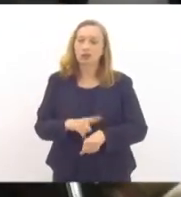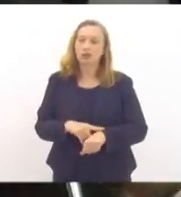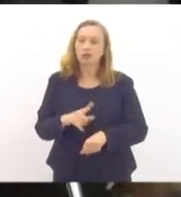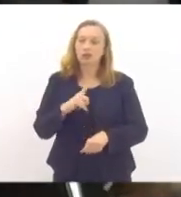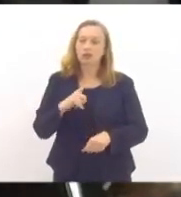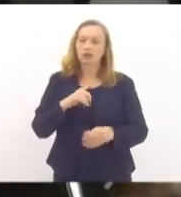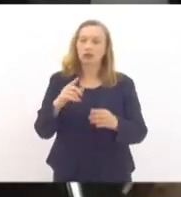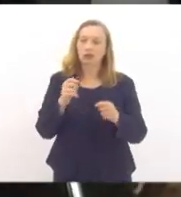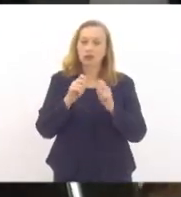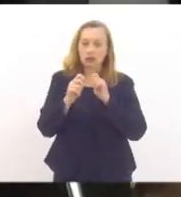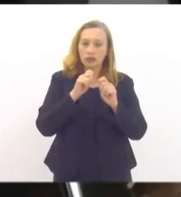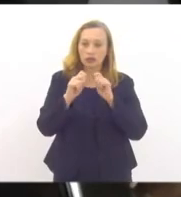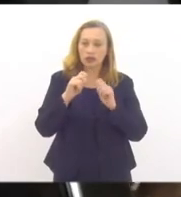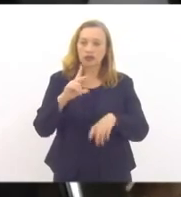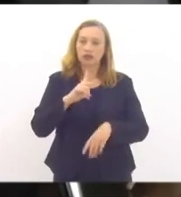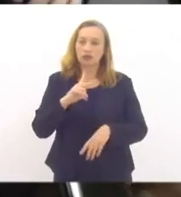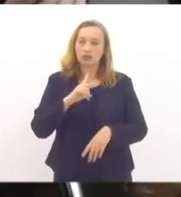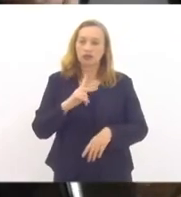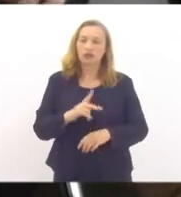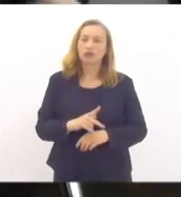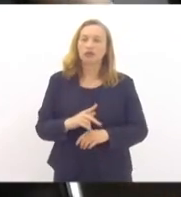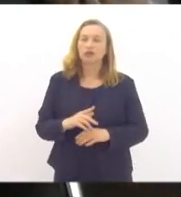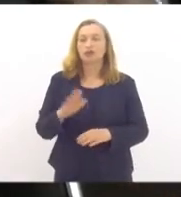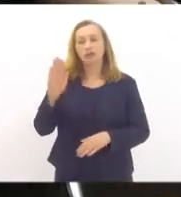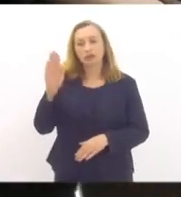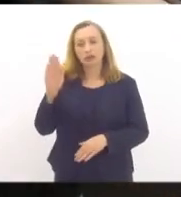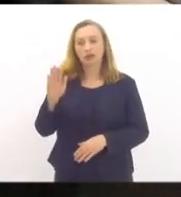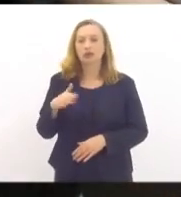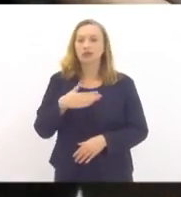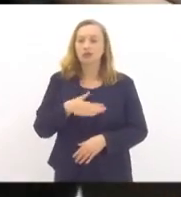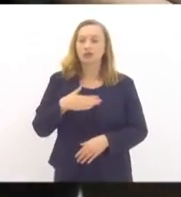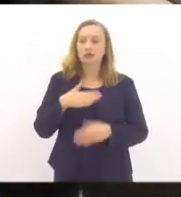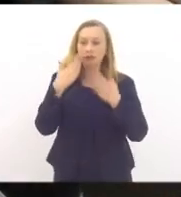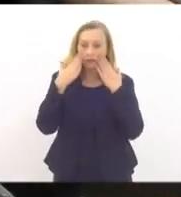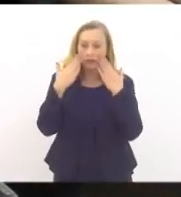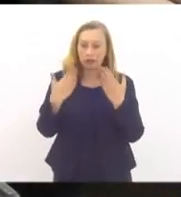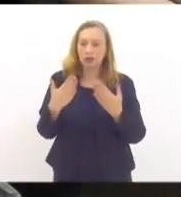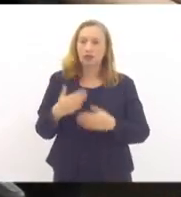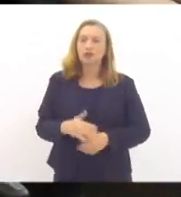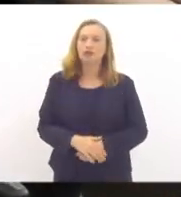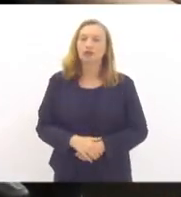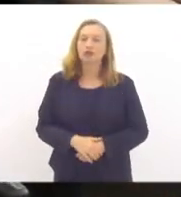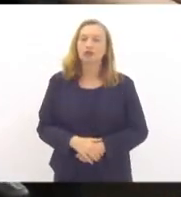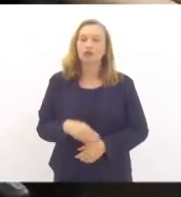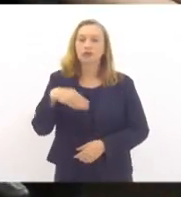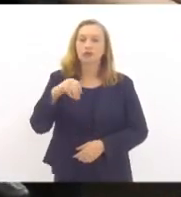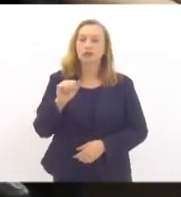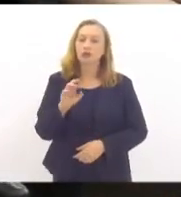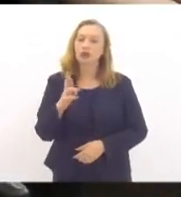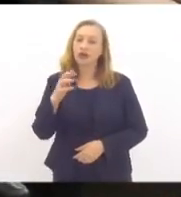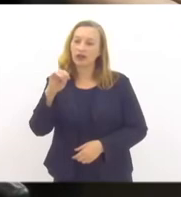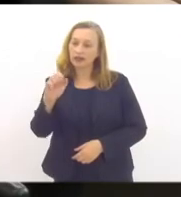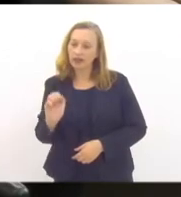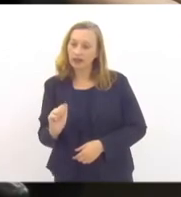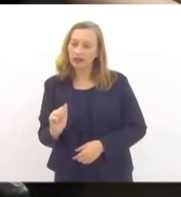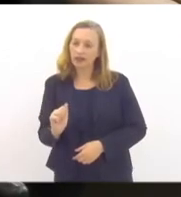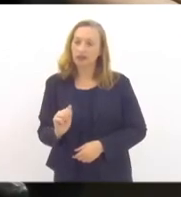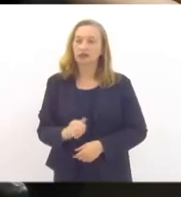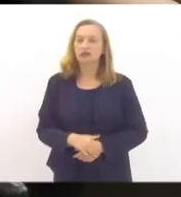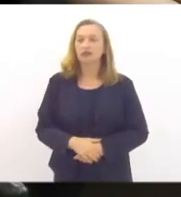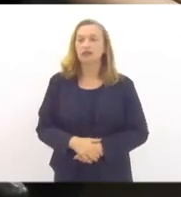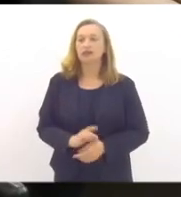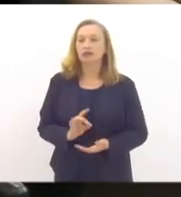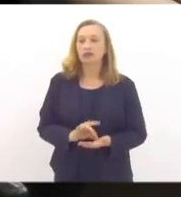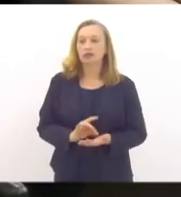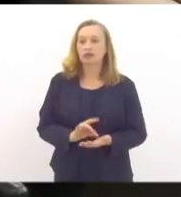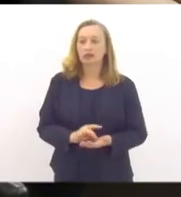uma entrevista pessoal com os candidatos. Eu gostaria de apresentar Morena, que é, na